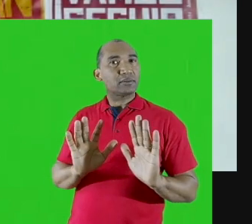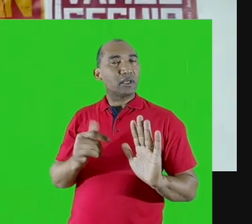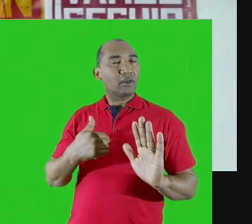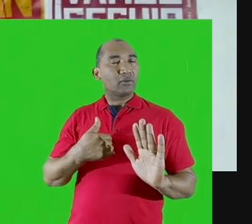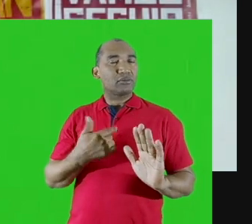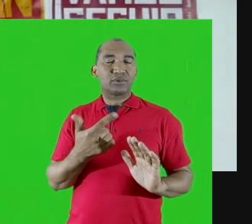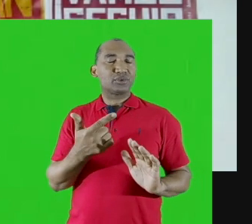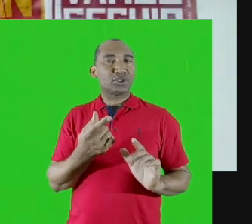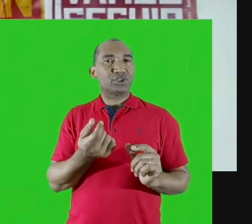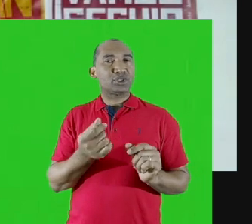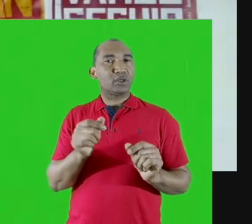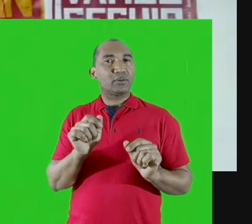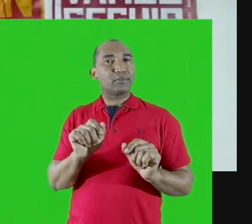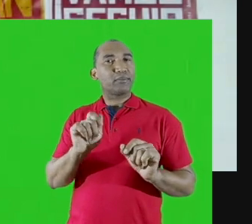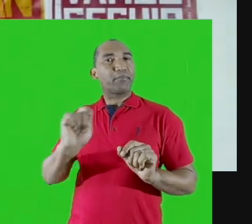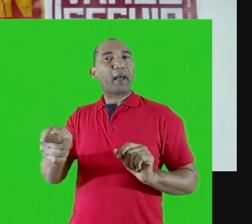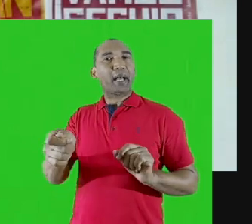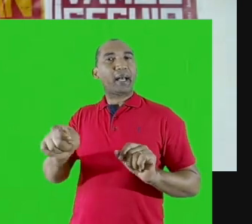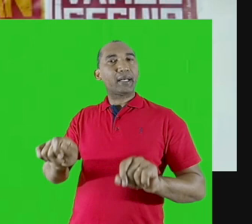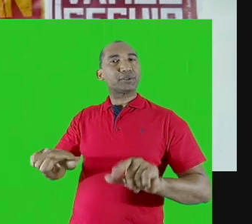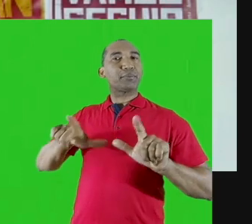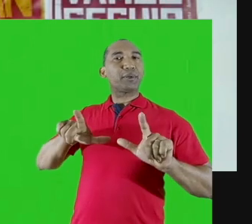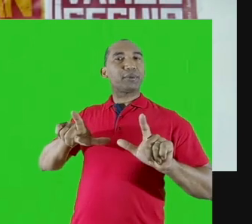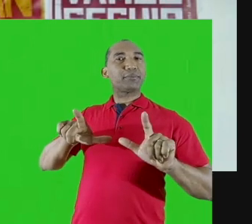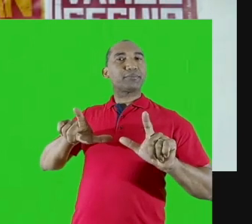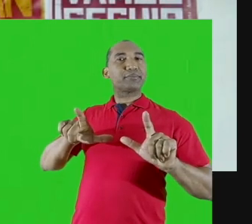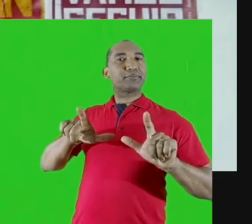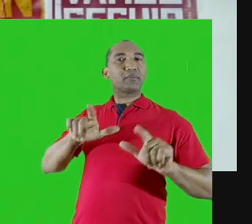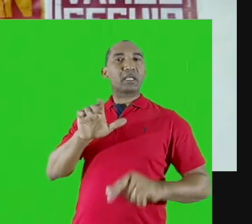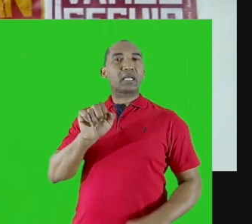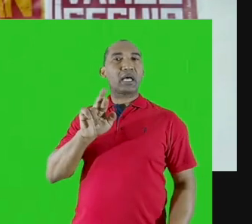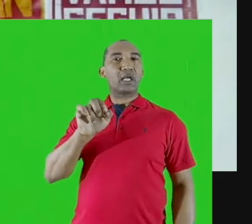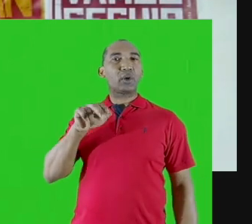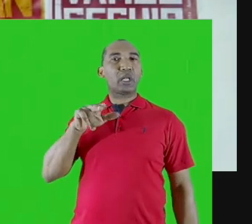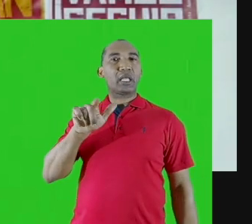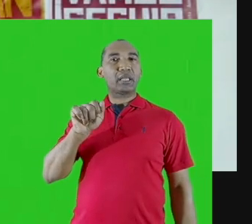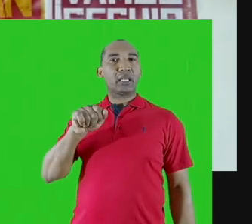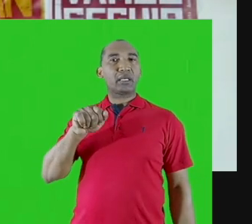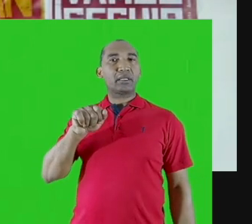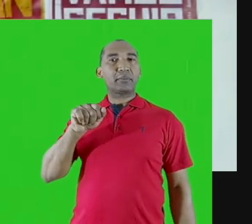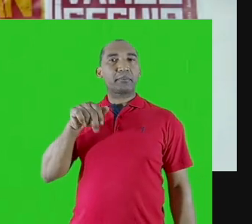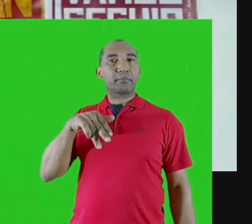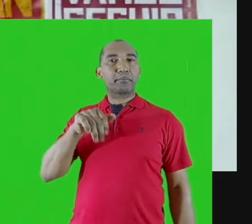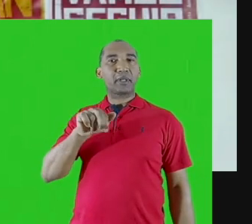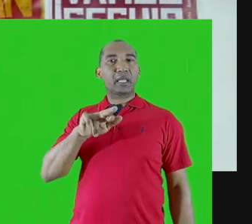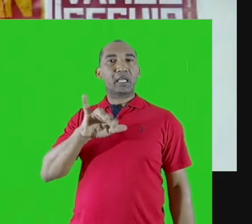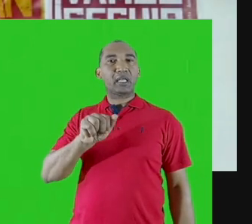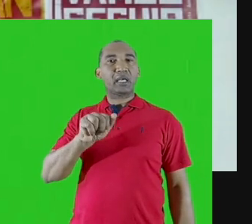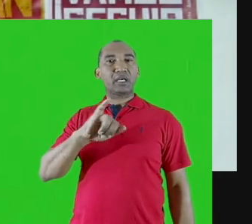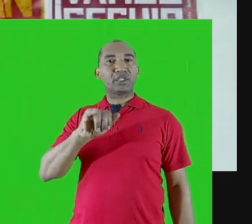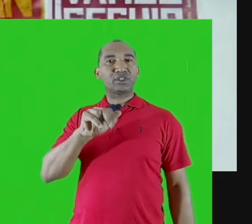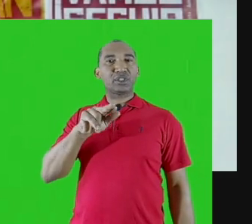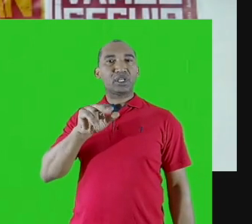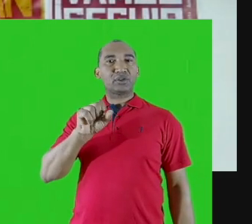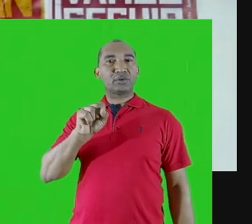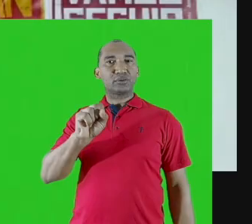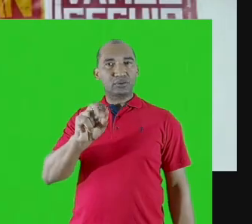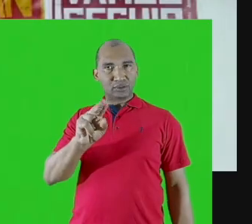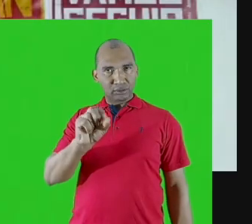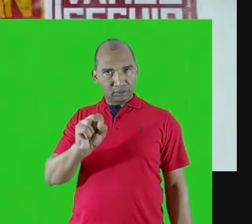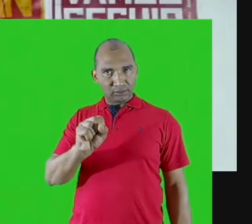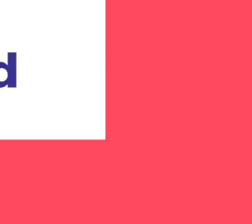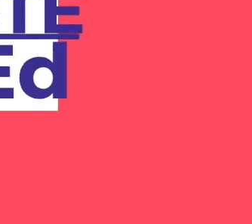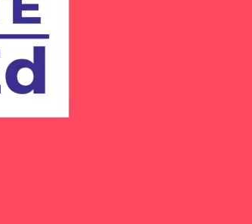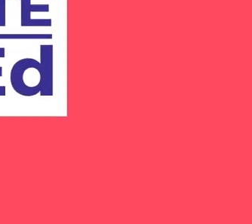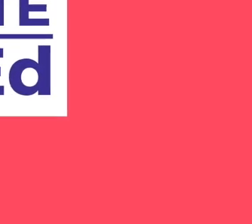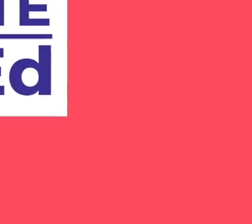escritora, mas eu não tinha dinheiro para pagar uma editora. Carolina Maria de Jesus.